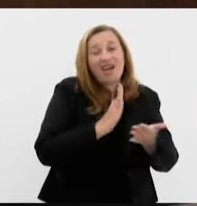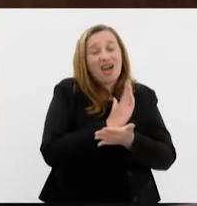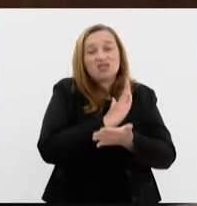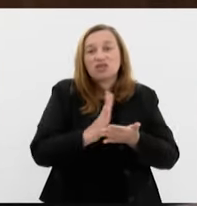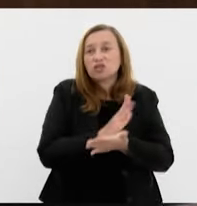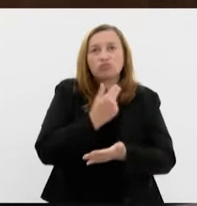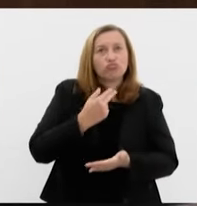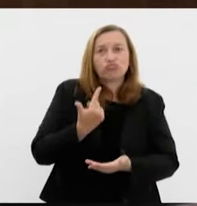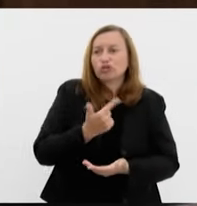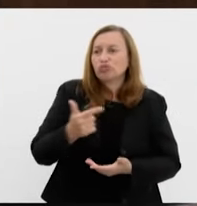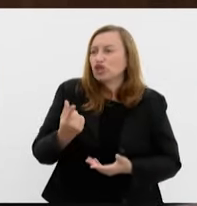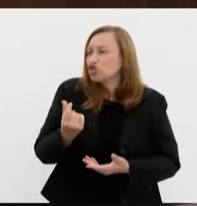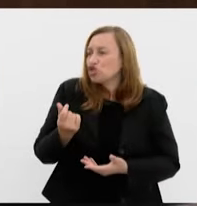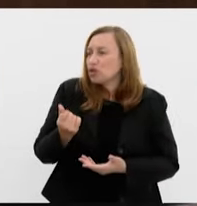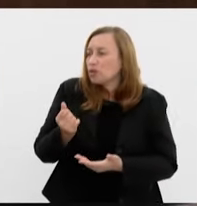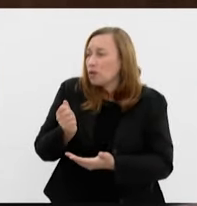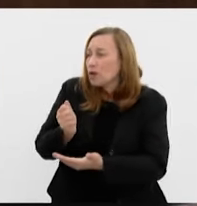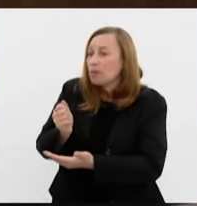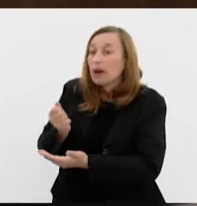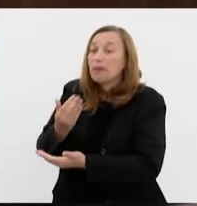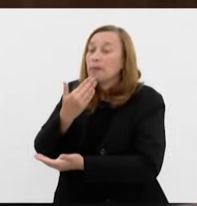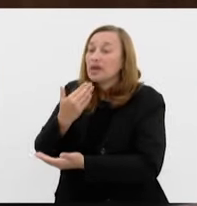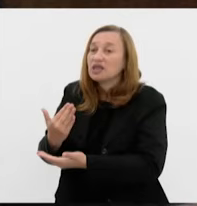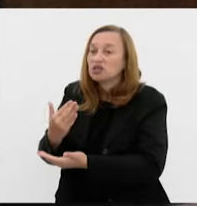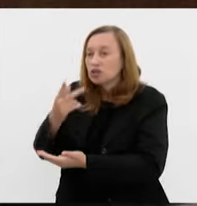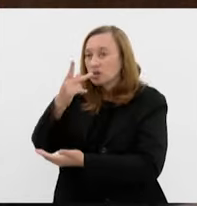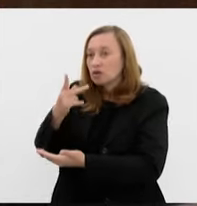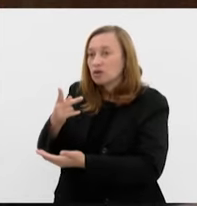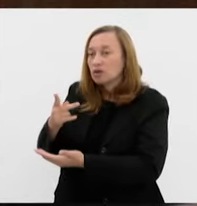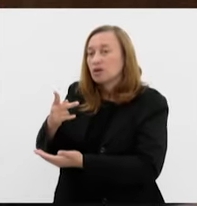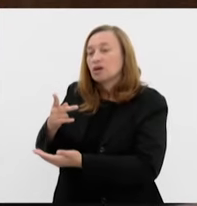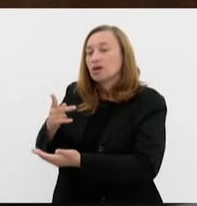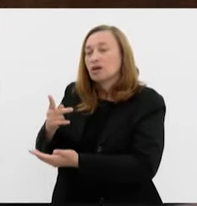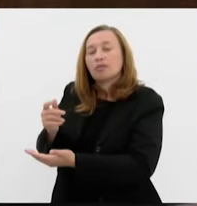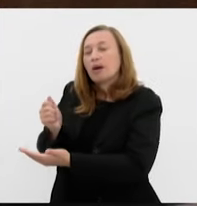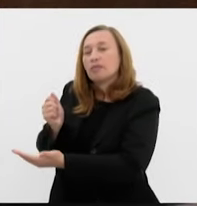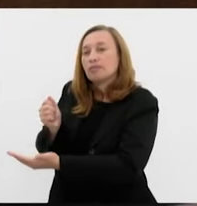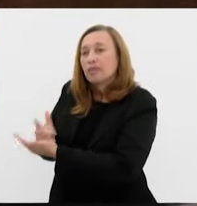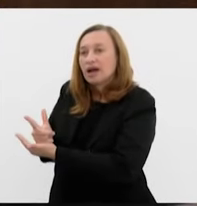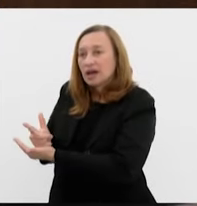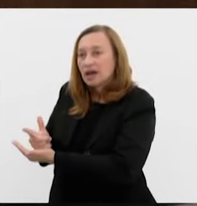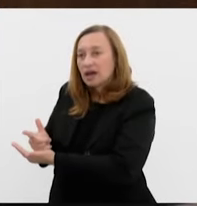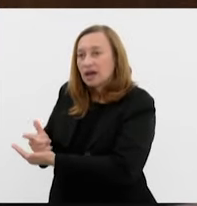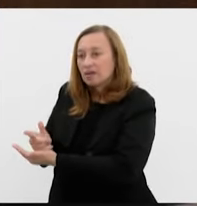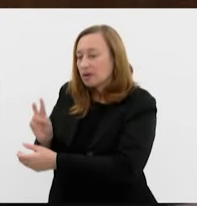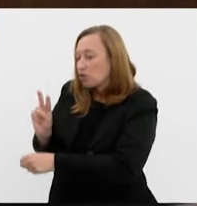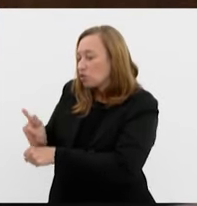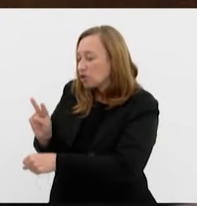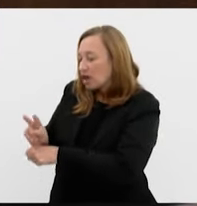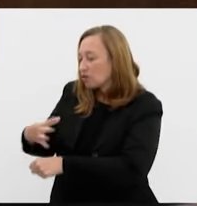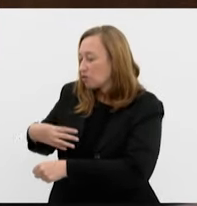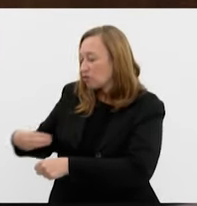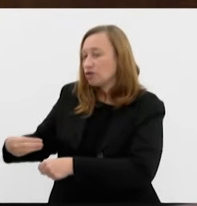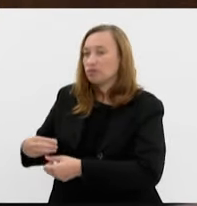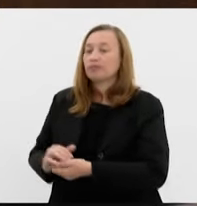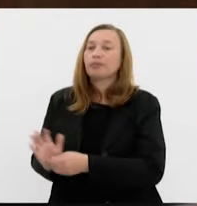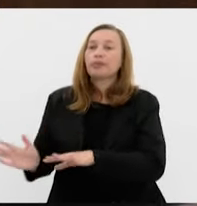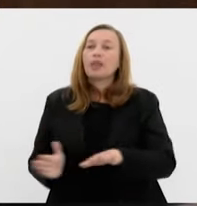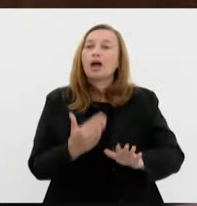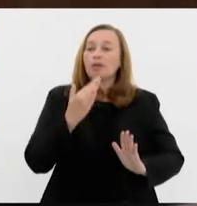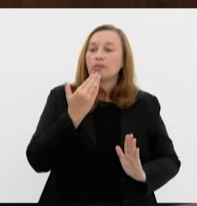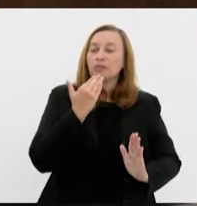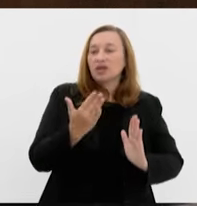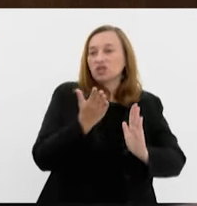uma pessoa para que possa ficar ali eu quero aproveitar tia Ju agora mais uma pela ordem né uma